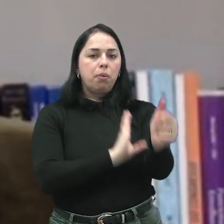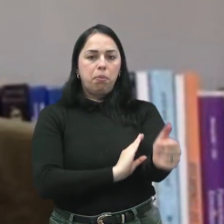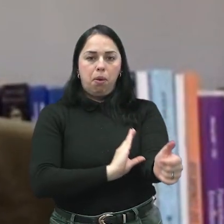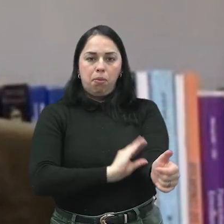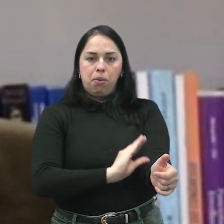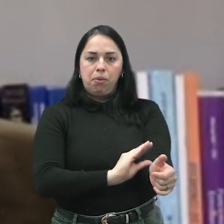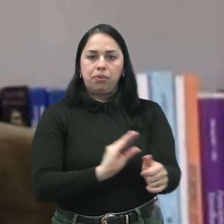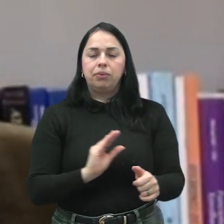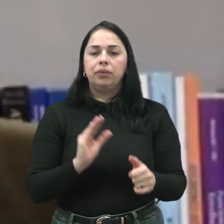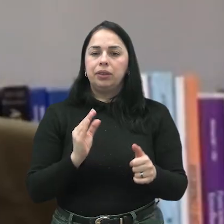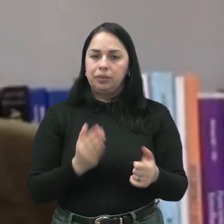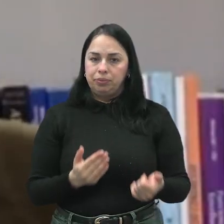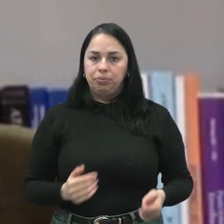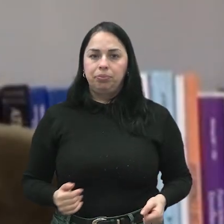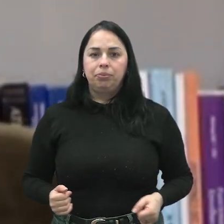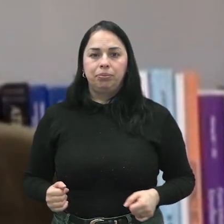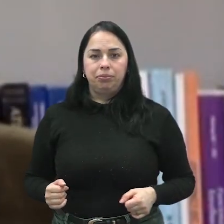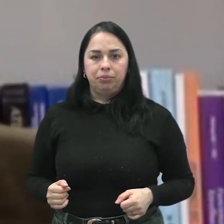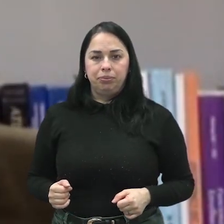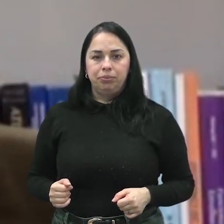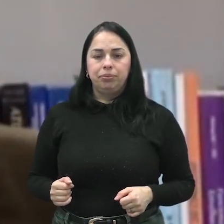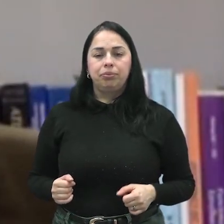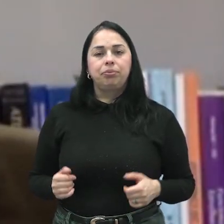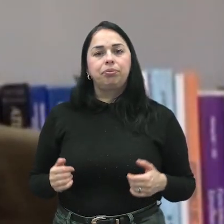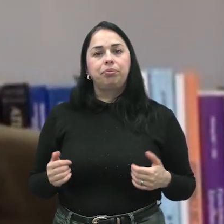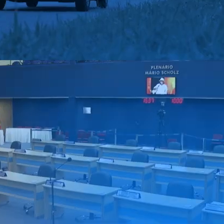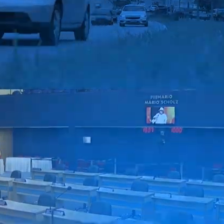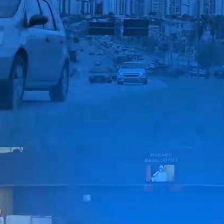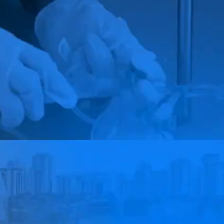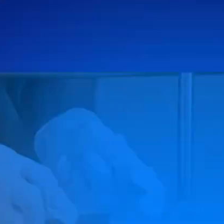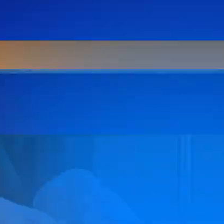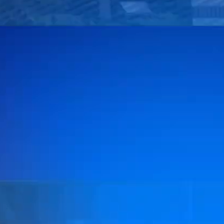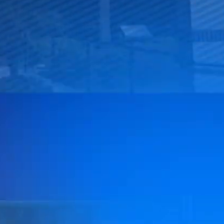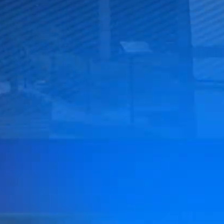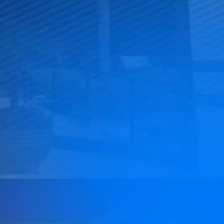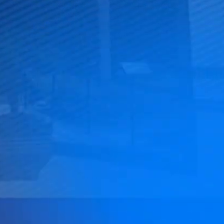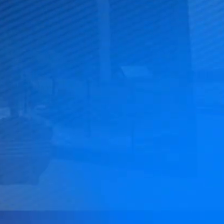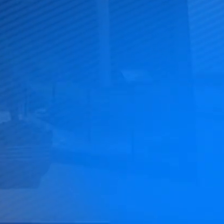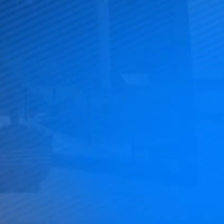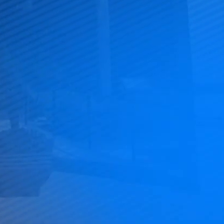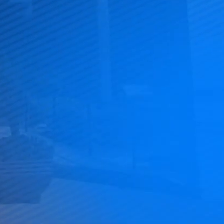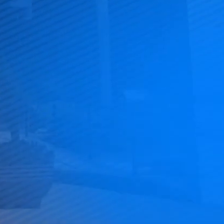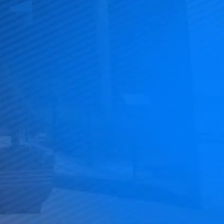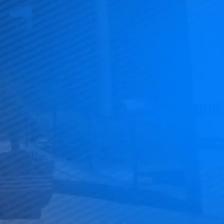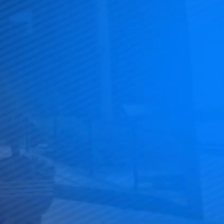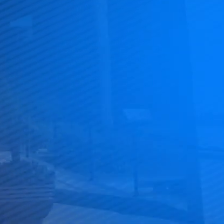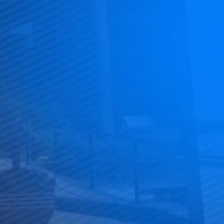temos com esse exercício resistido e musculação que nós conhecemos.